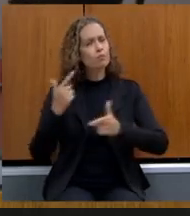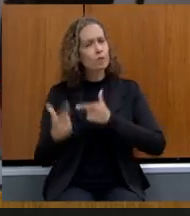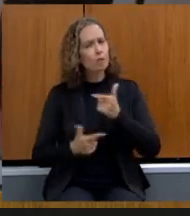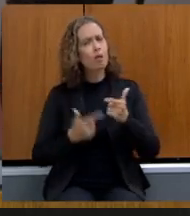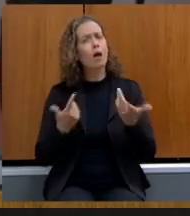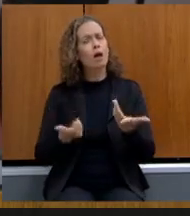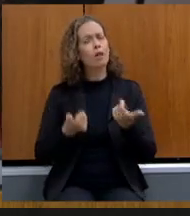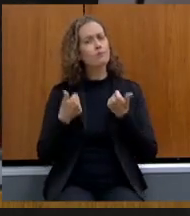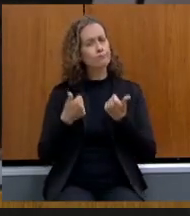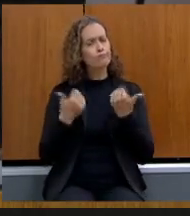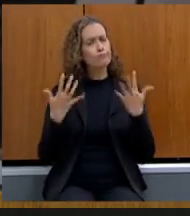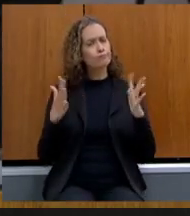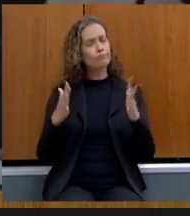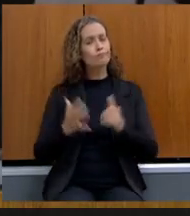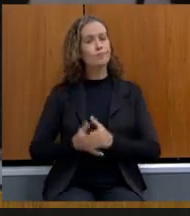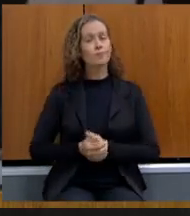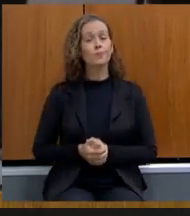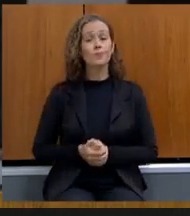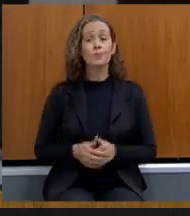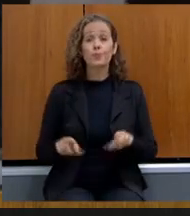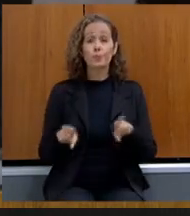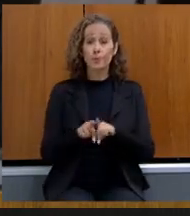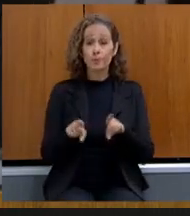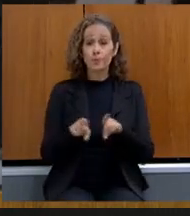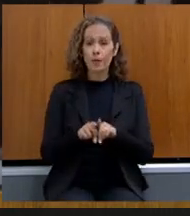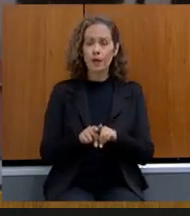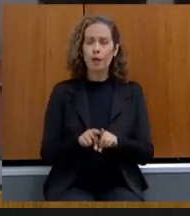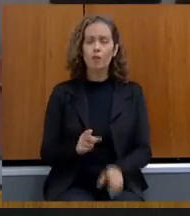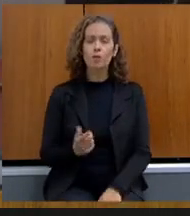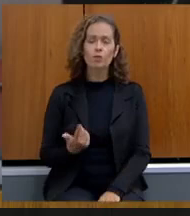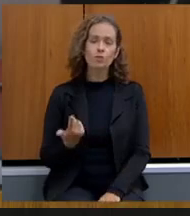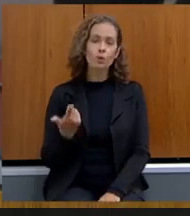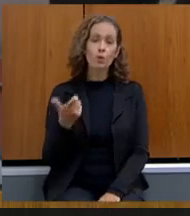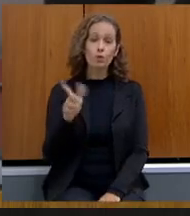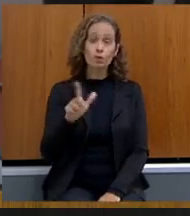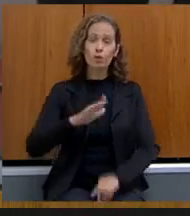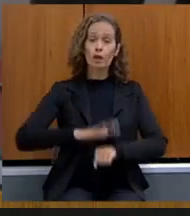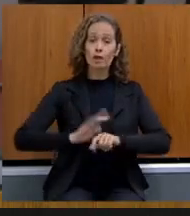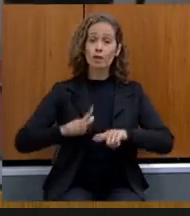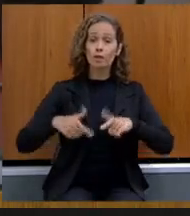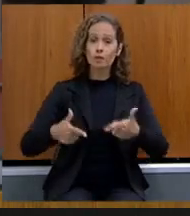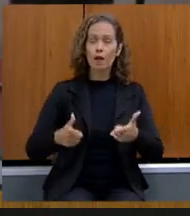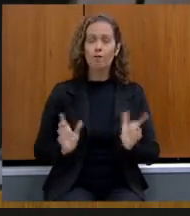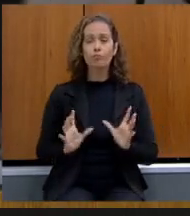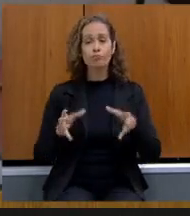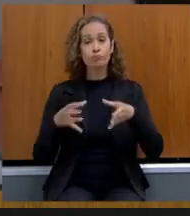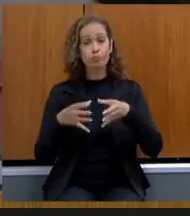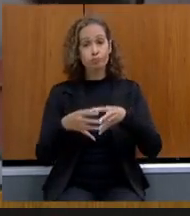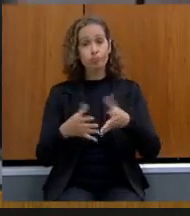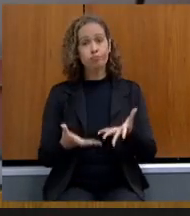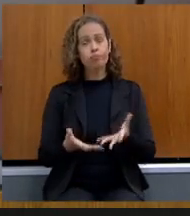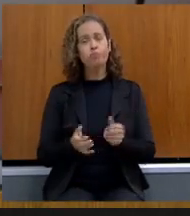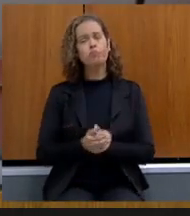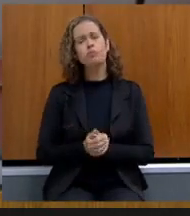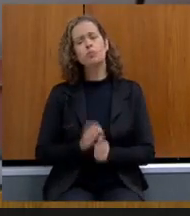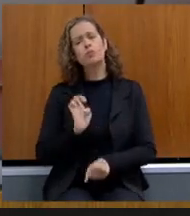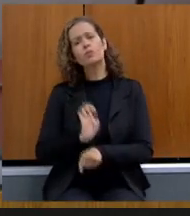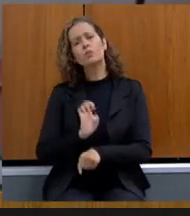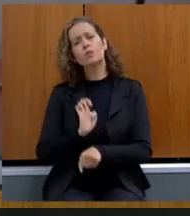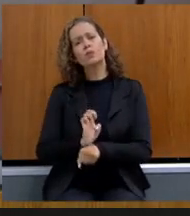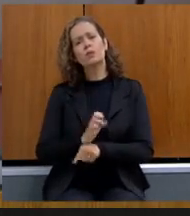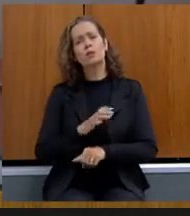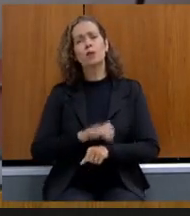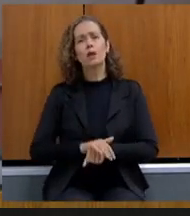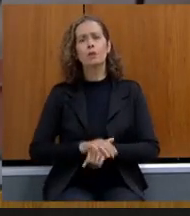qualificado da Betty né temos aí também outra outra ação coletiva do estado que foi o anúncio do